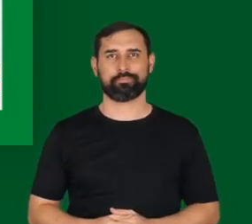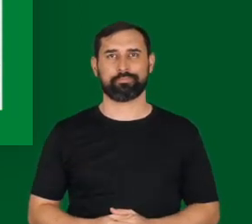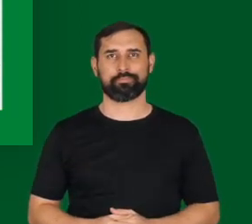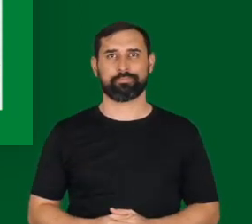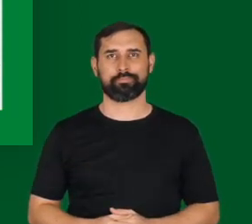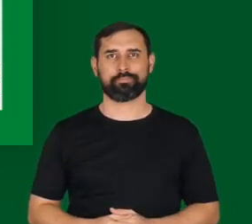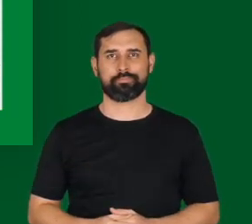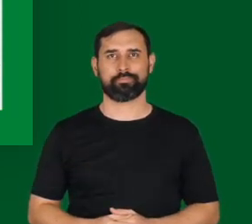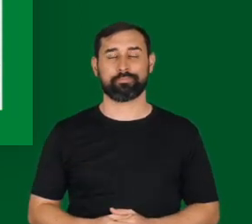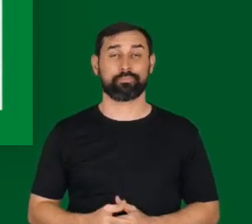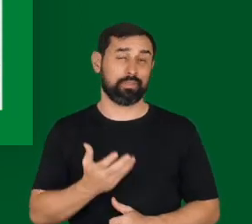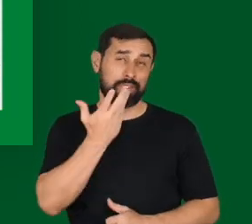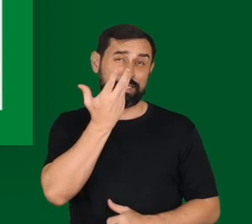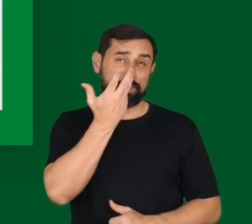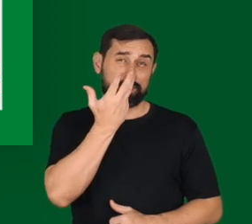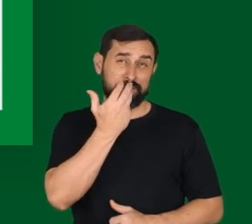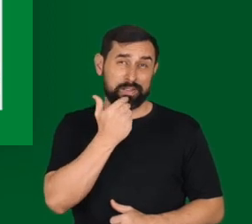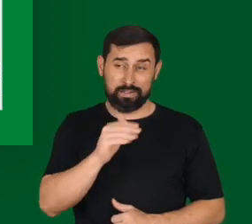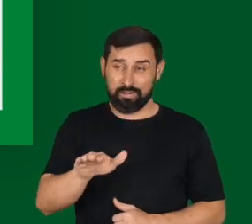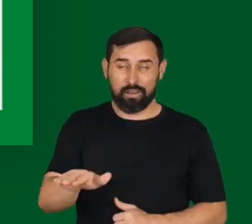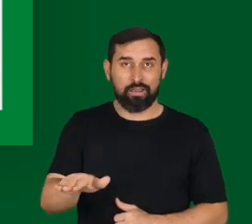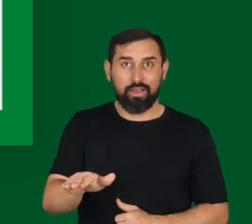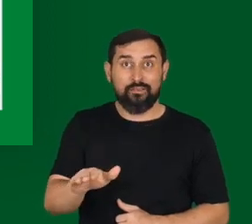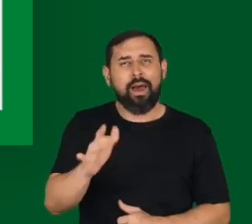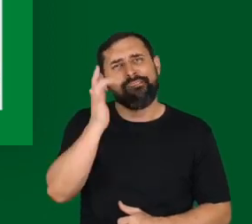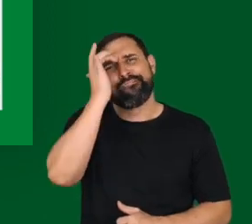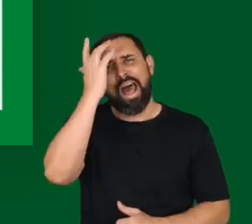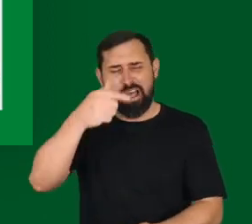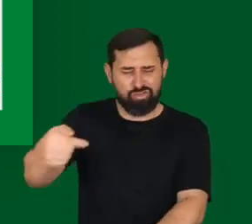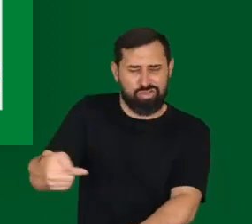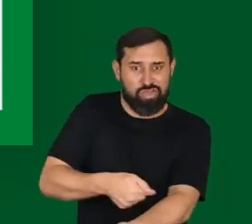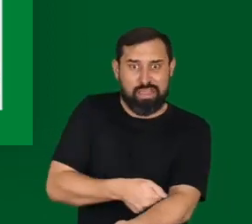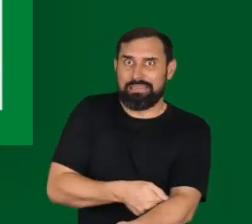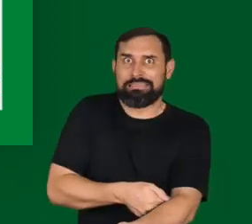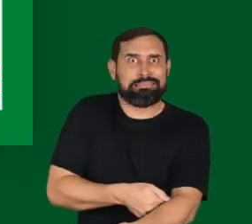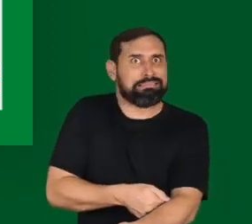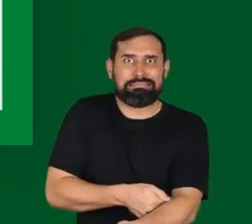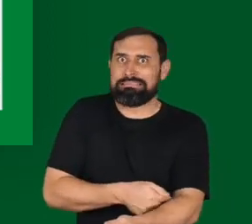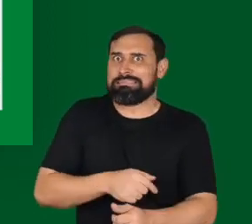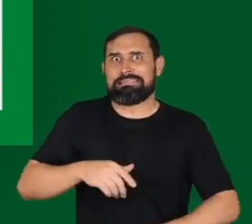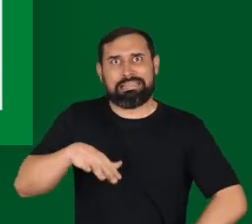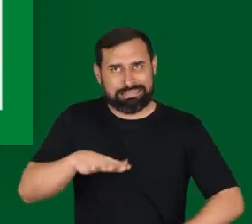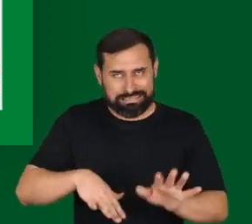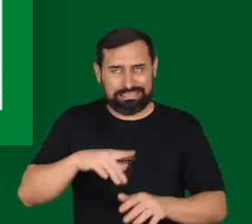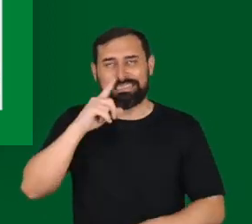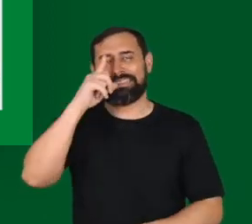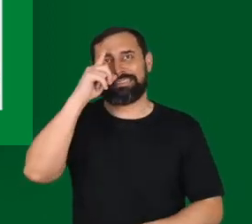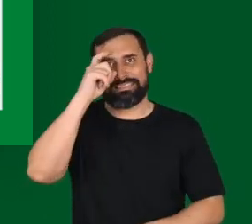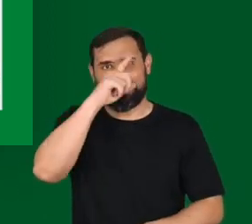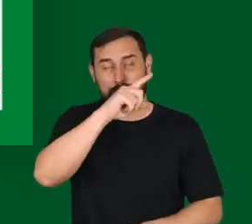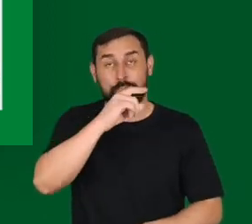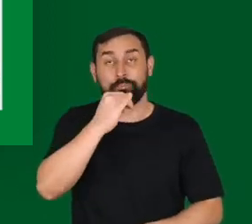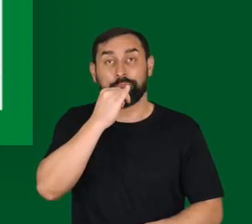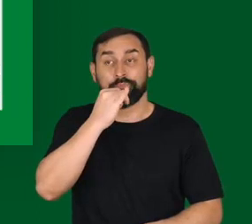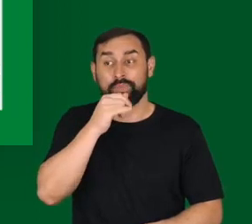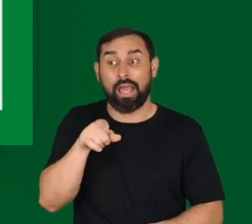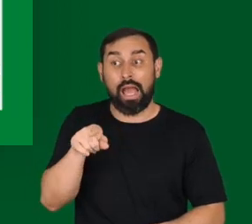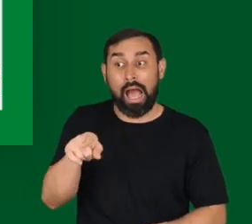Eu trago que a criança não é um paciente de fácil acesso venoso, né?